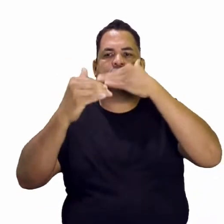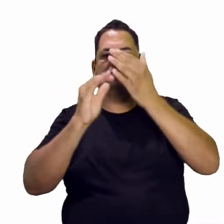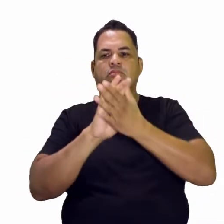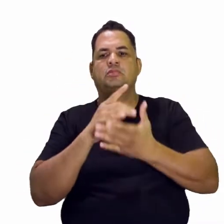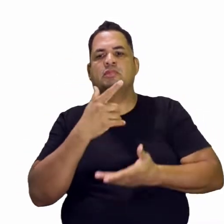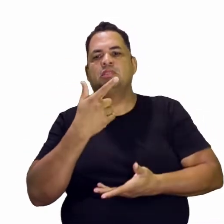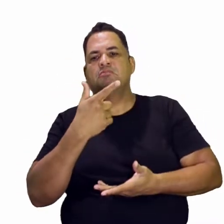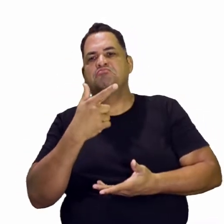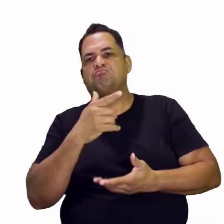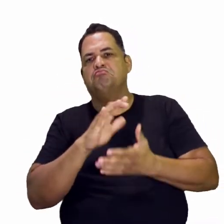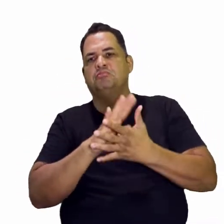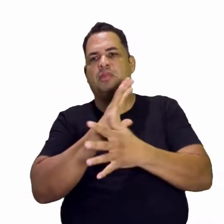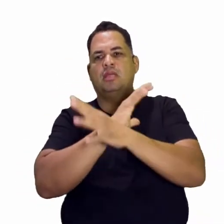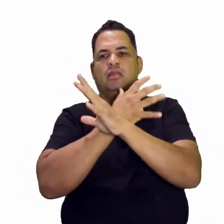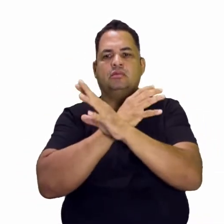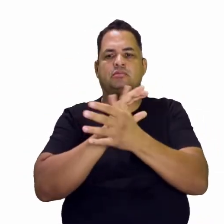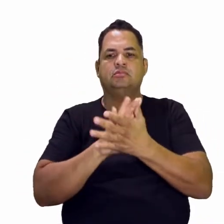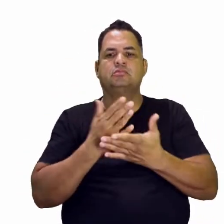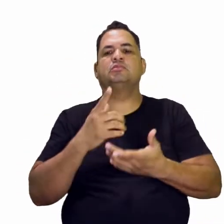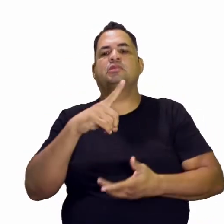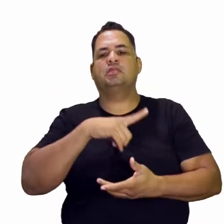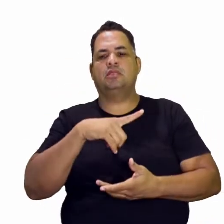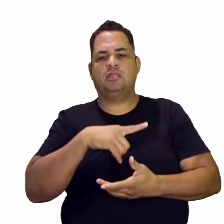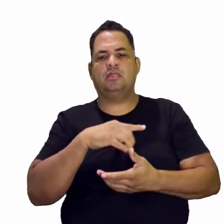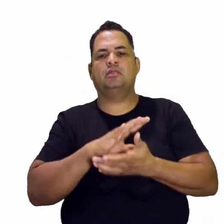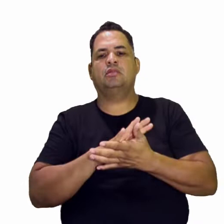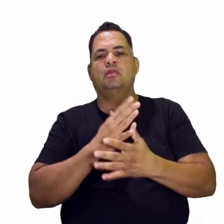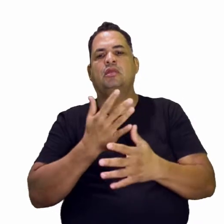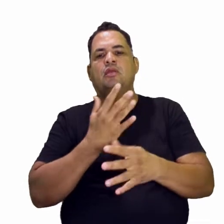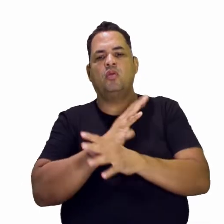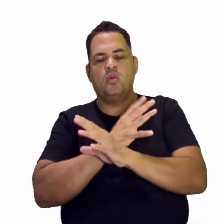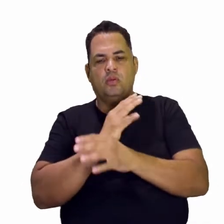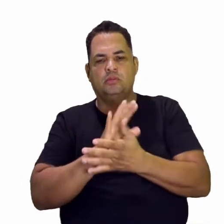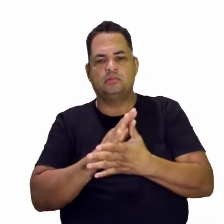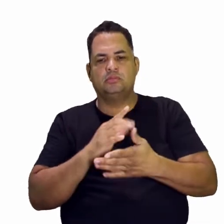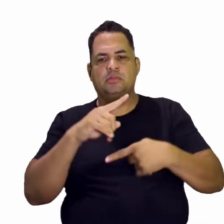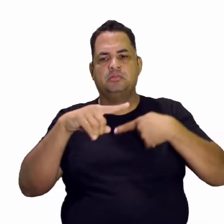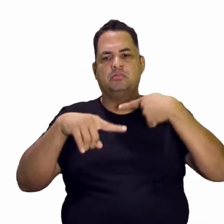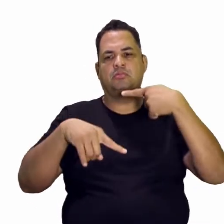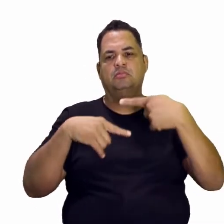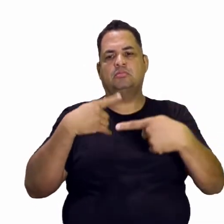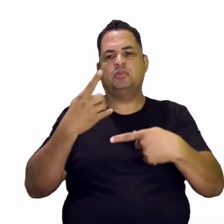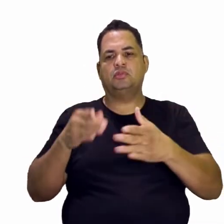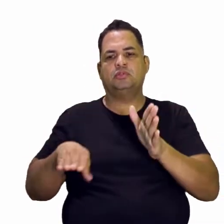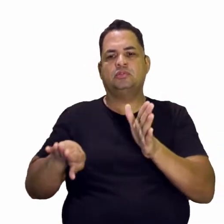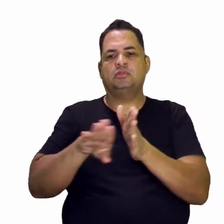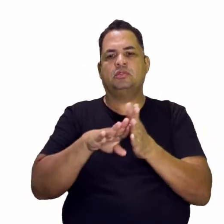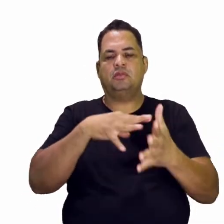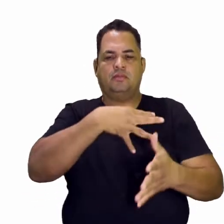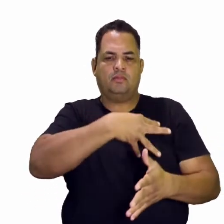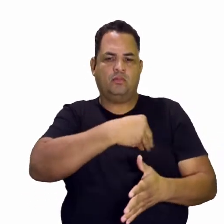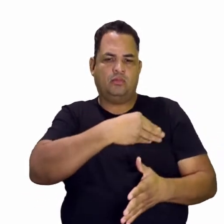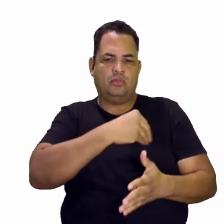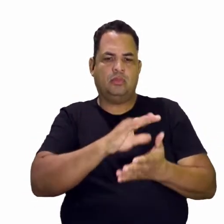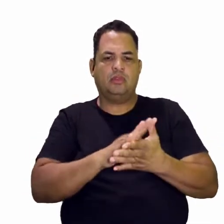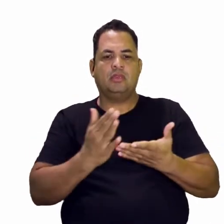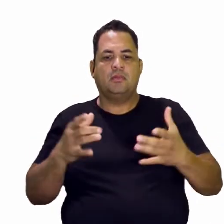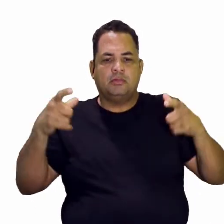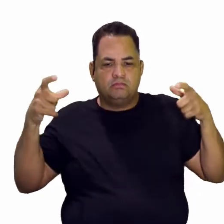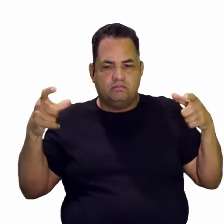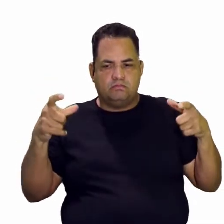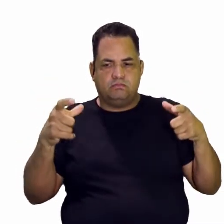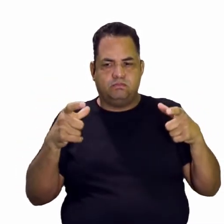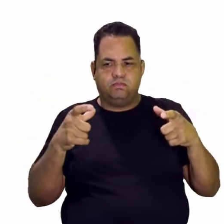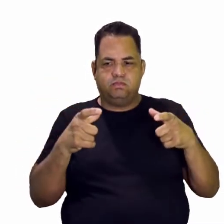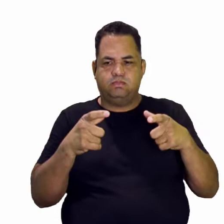invertebrados, vertebrados, chegando ali para os grandes mamíferos, que sofreram extinção,